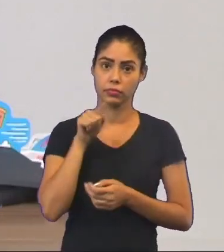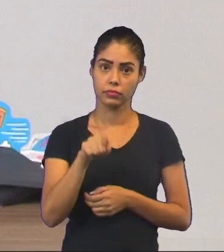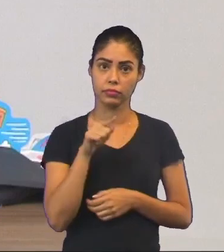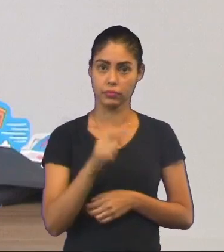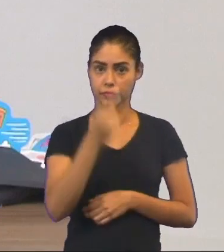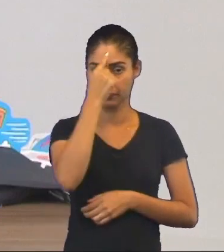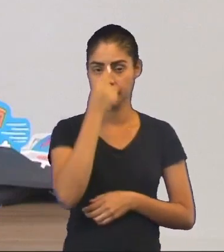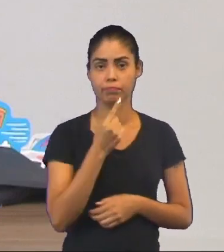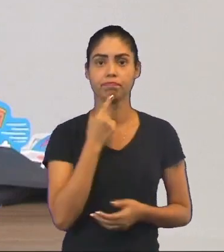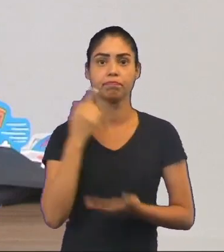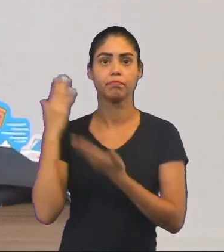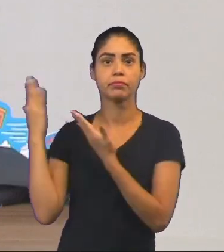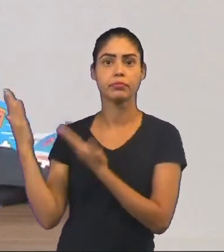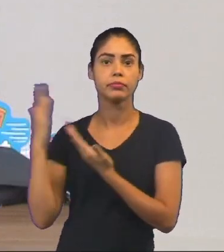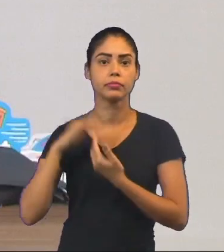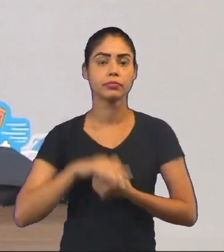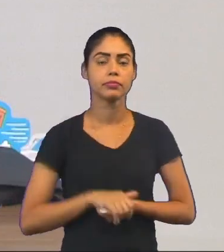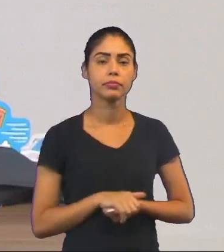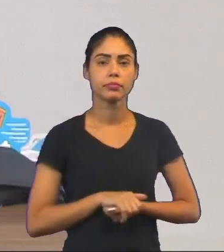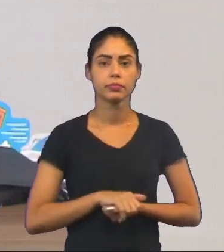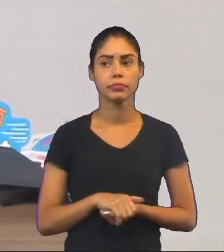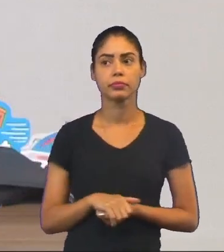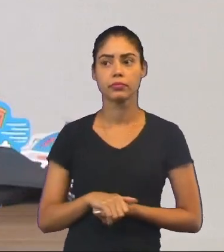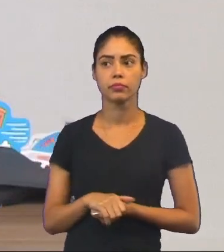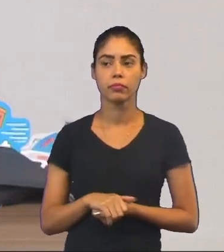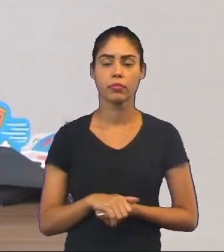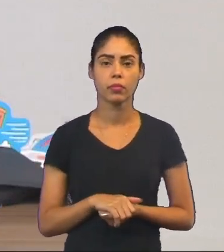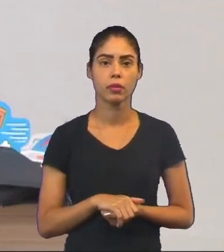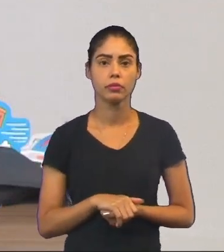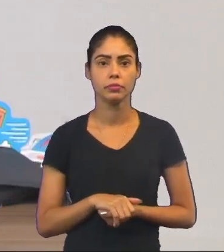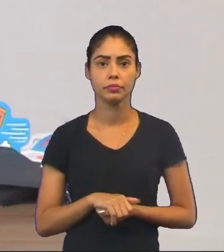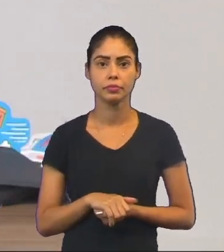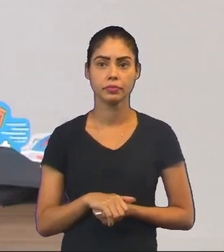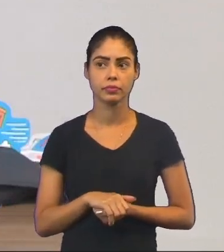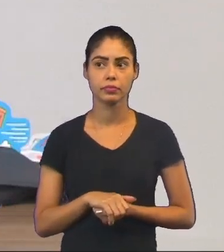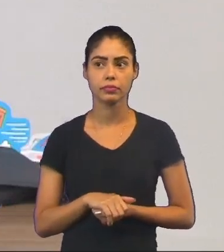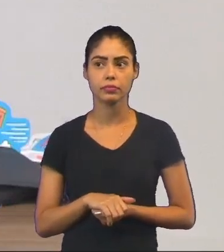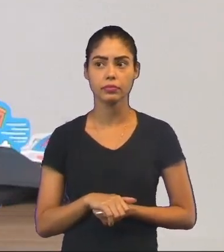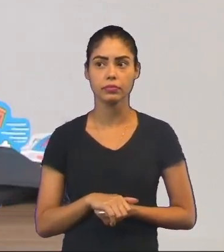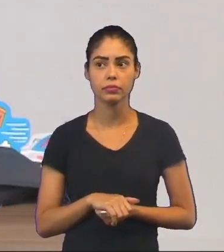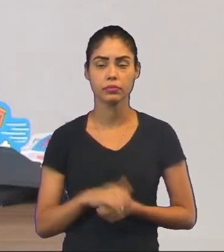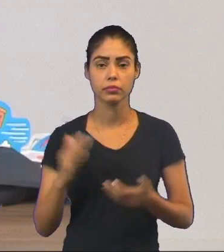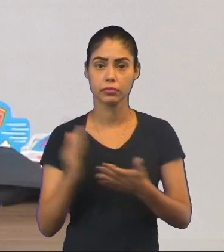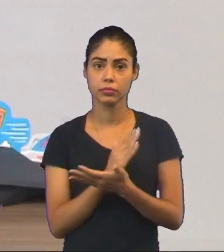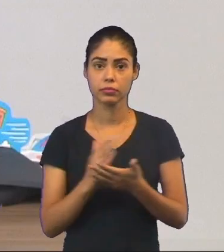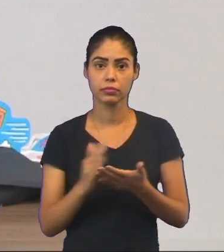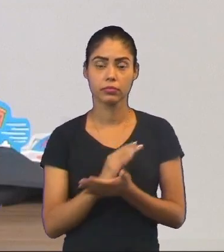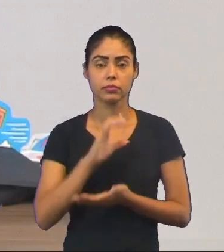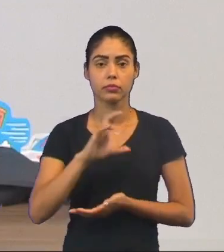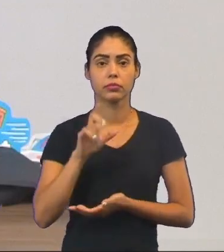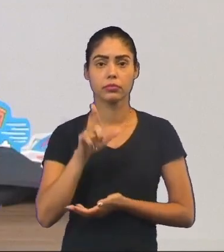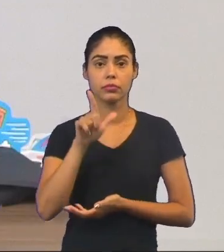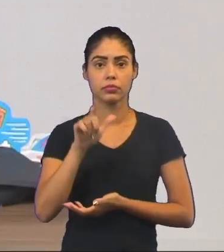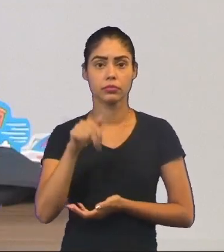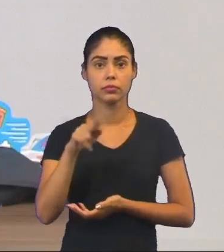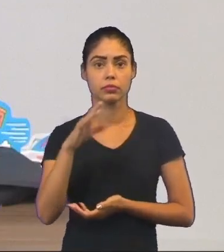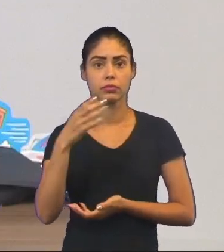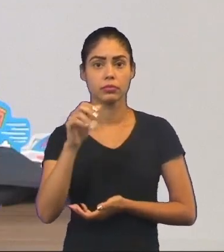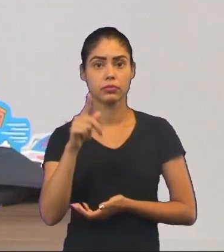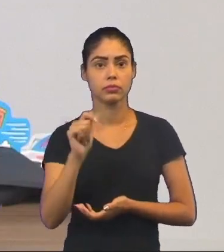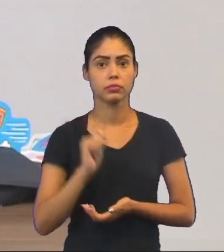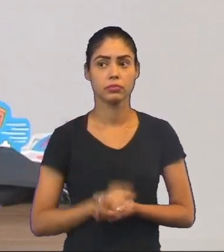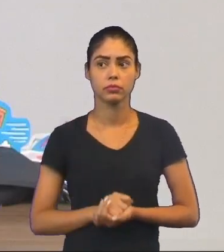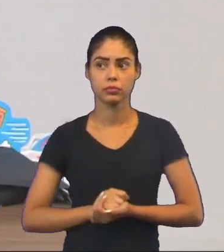nesta imagem. Vamos lá, nós podemos observar aqui algumas lanchas,